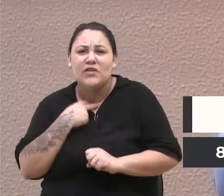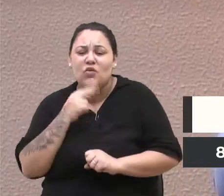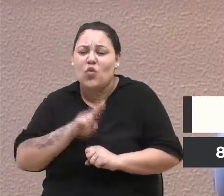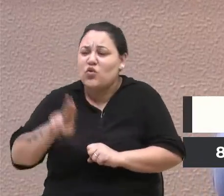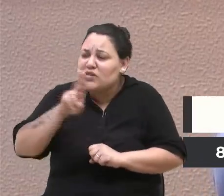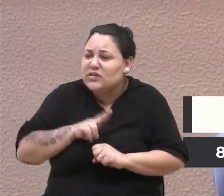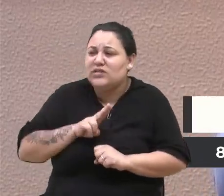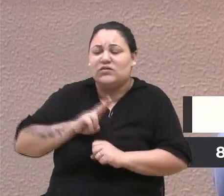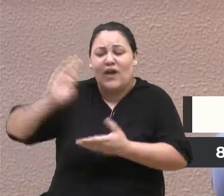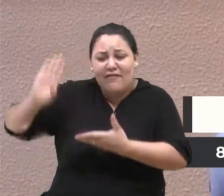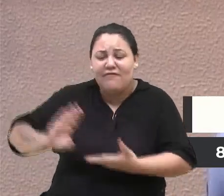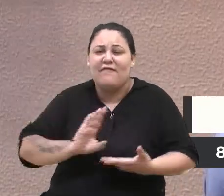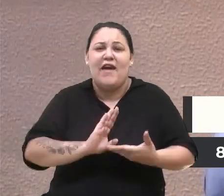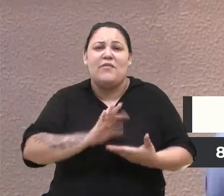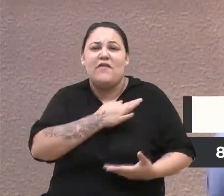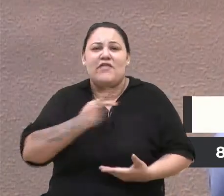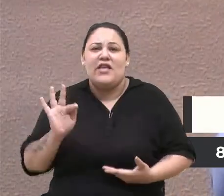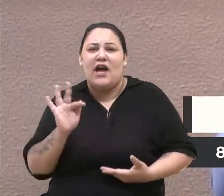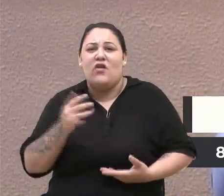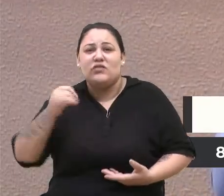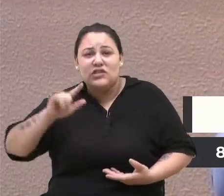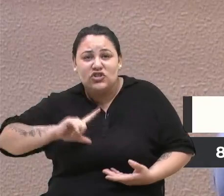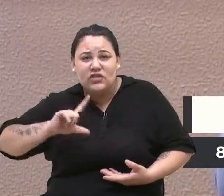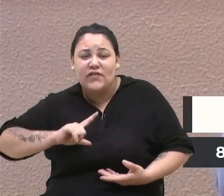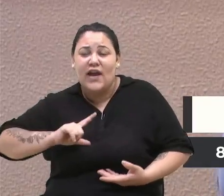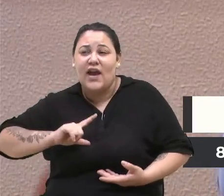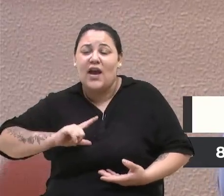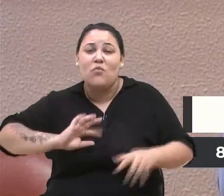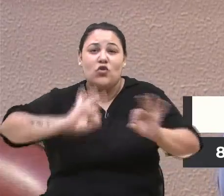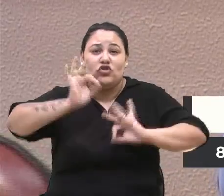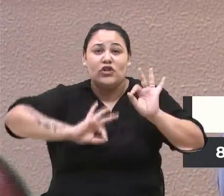Quando vinha projeto do SAMAI,